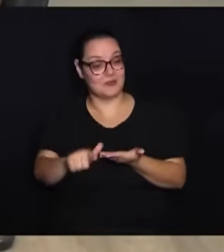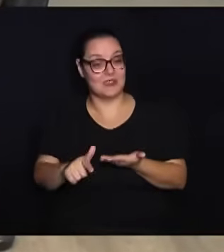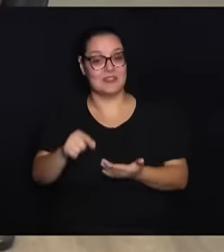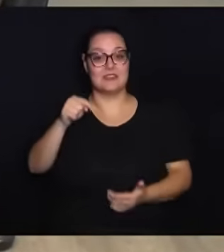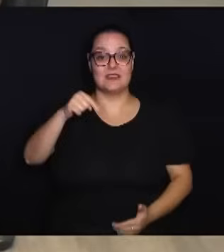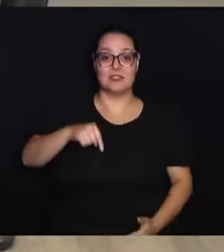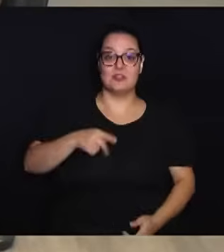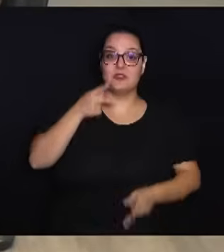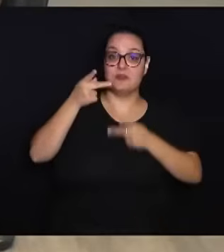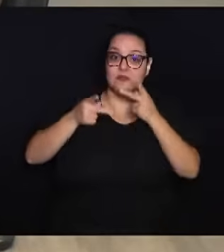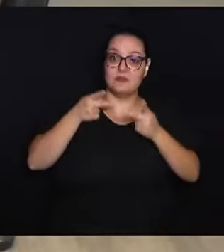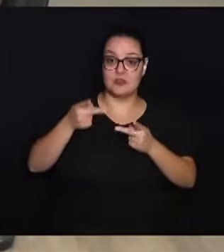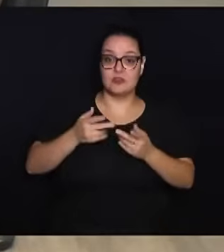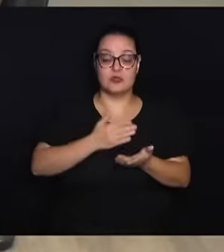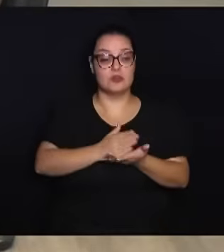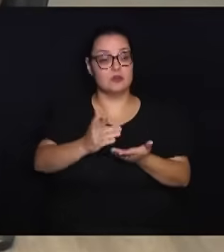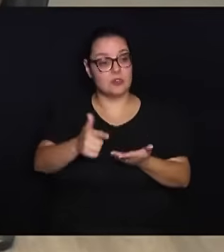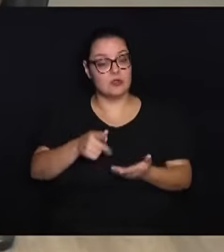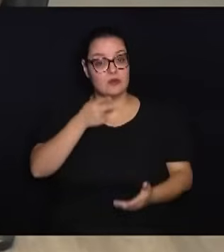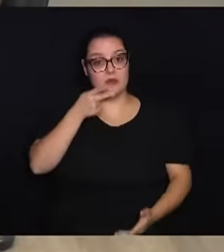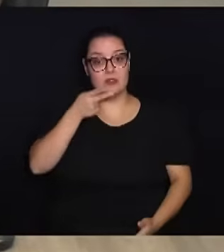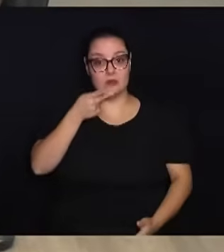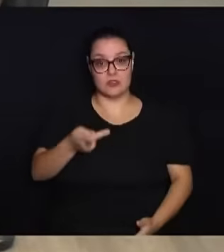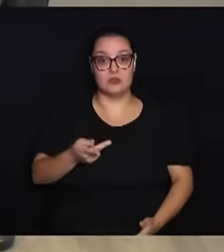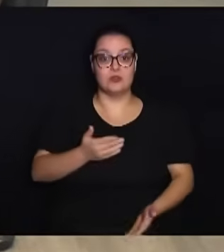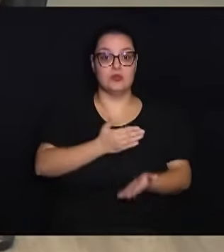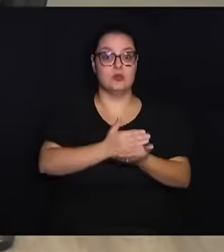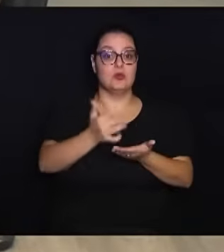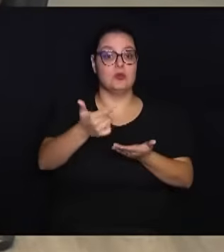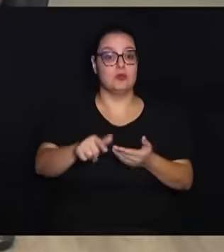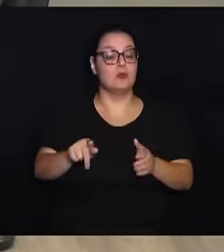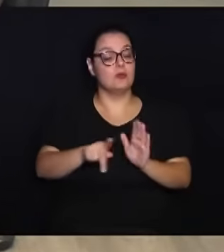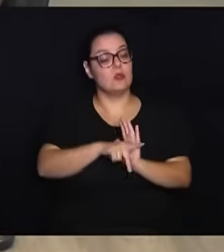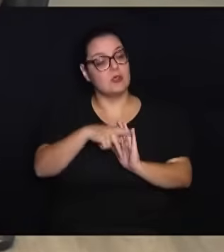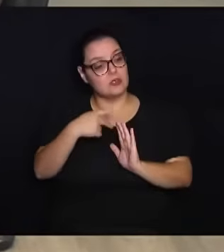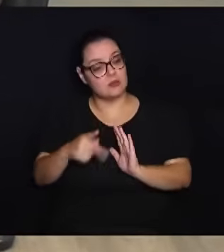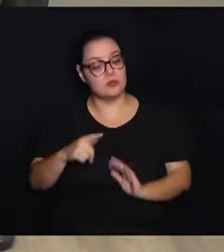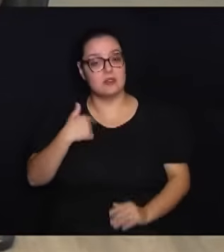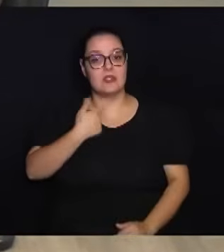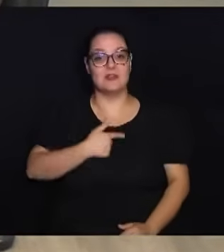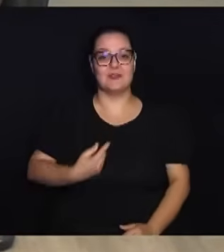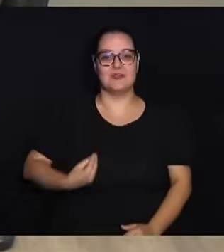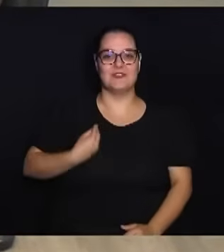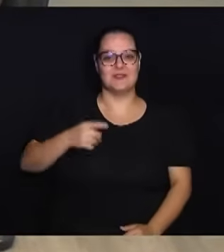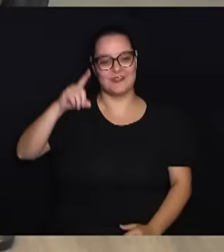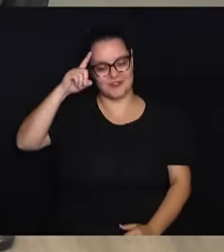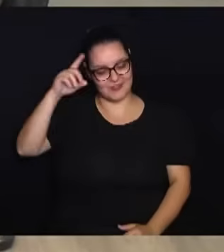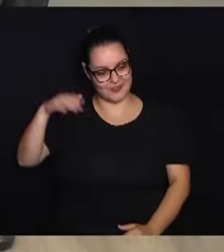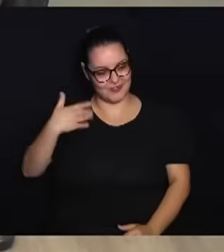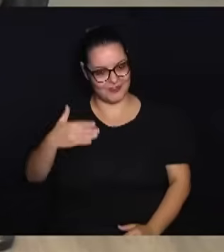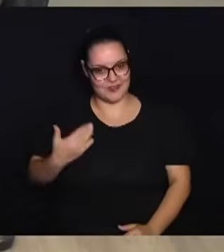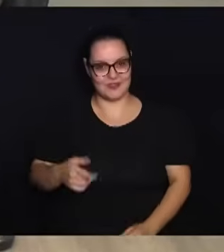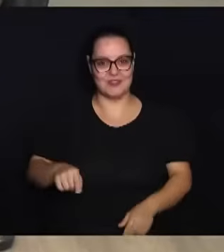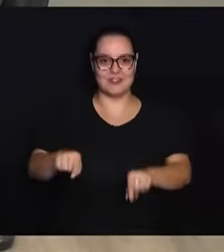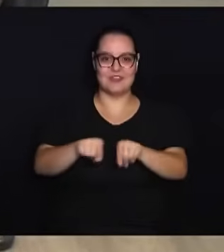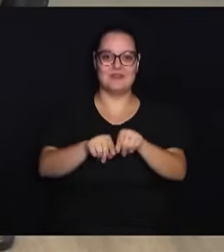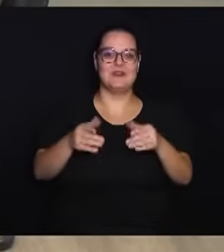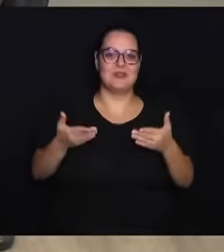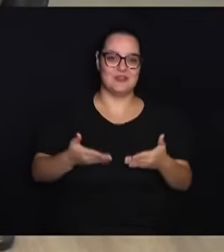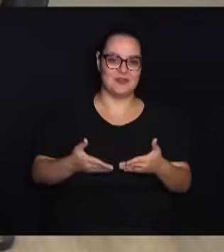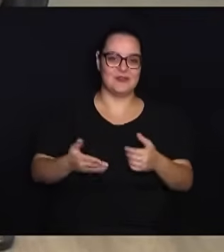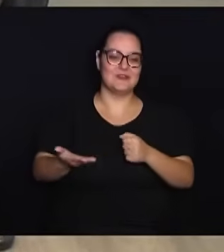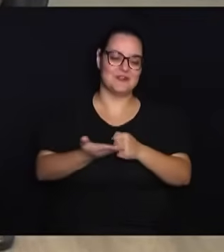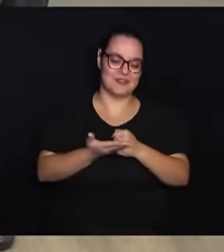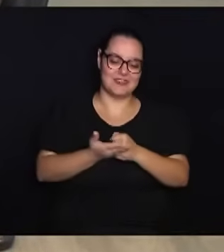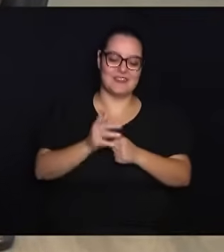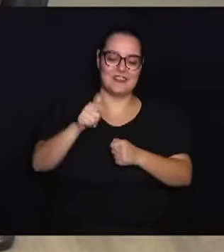aqui falando sobre recomeços e falando que o recomeço faz parte da nossa vida todos os dias. Inclusive agora, a gente vai para o